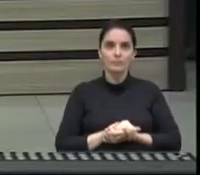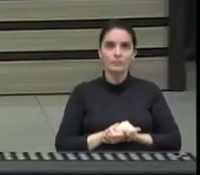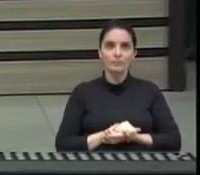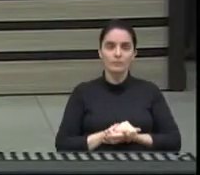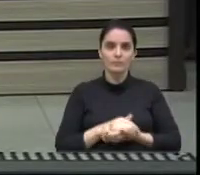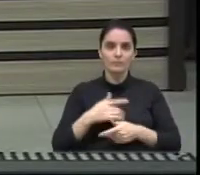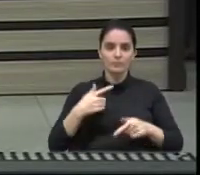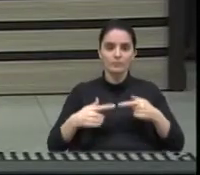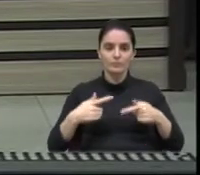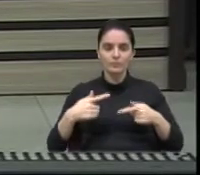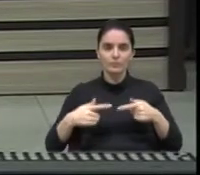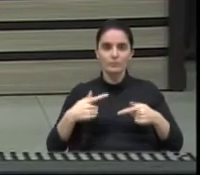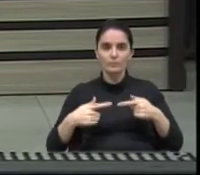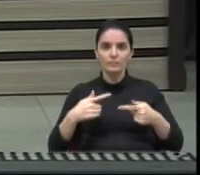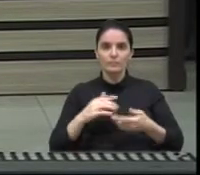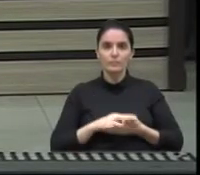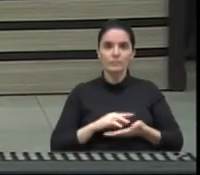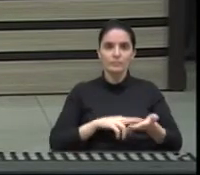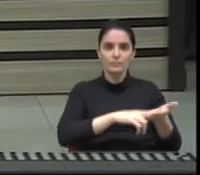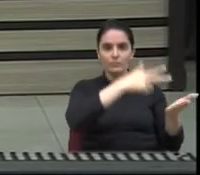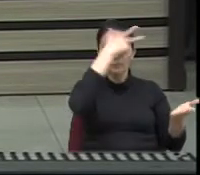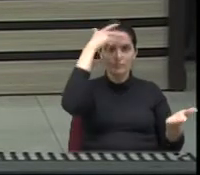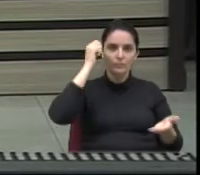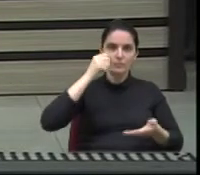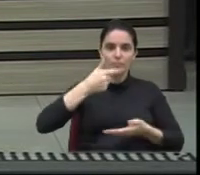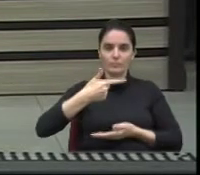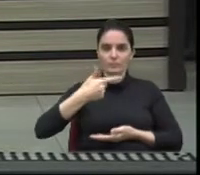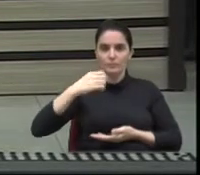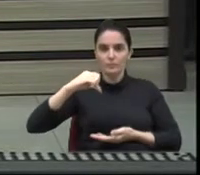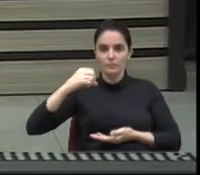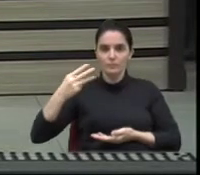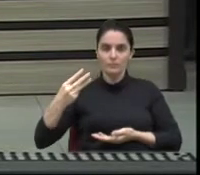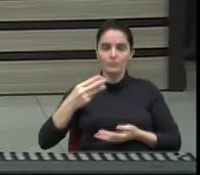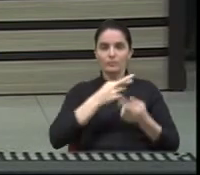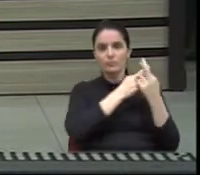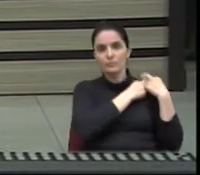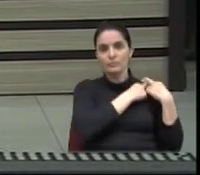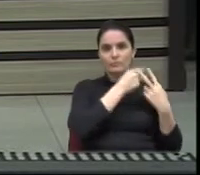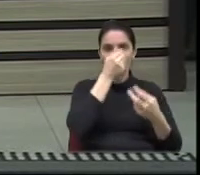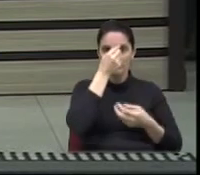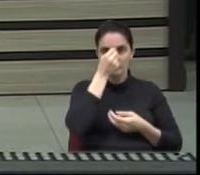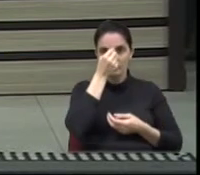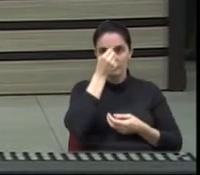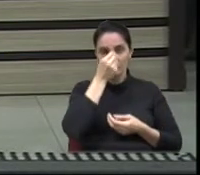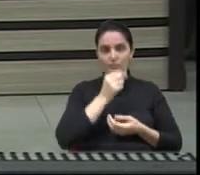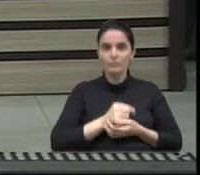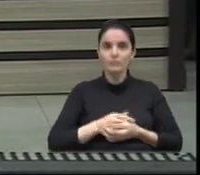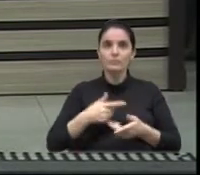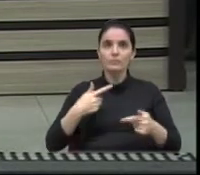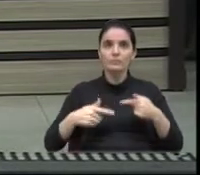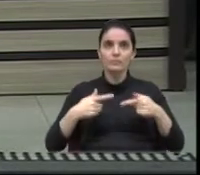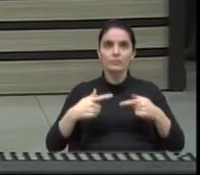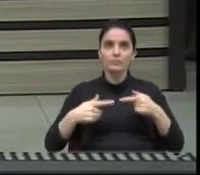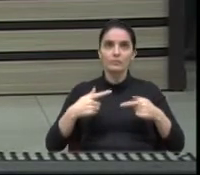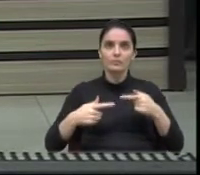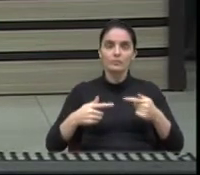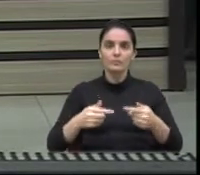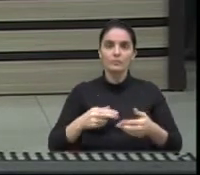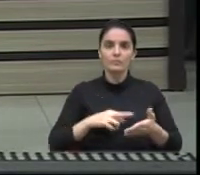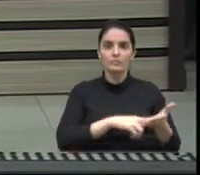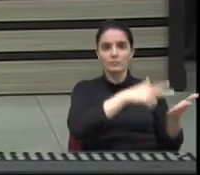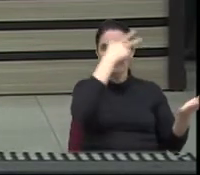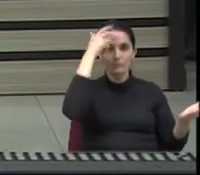a discussão. Ao executivo. 293, Jorge de Freitas. Em discussão. Ao